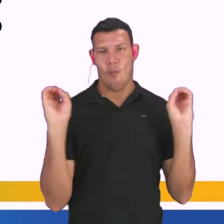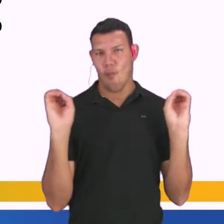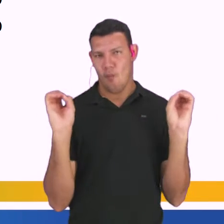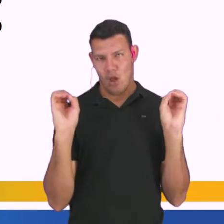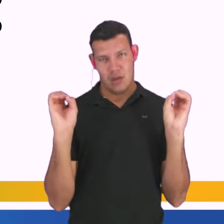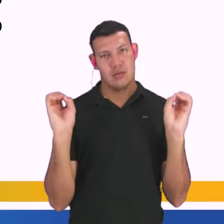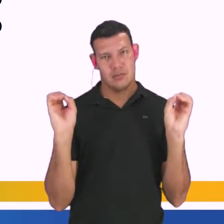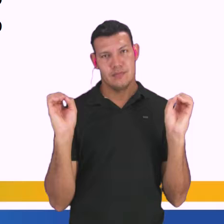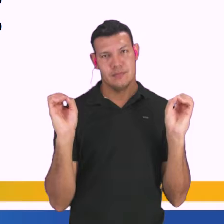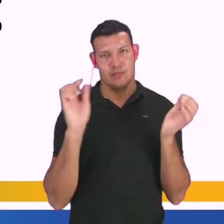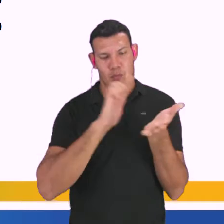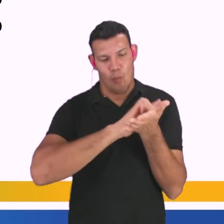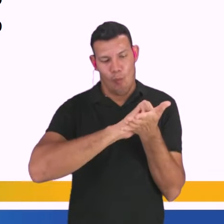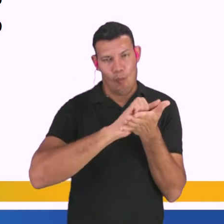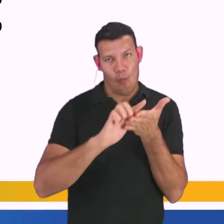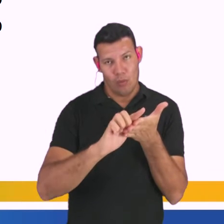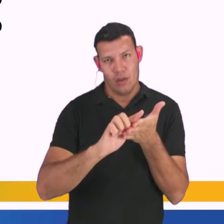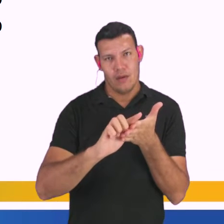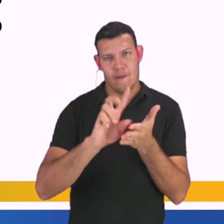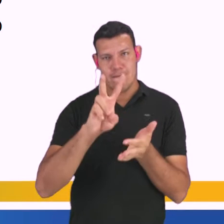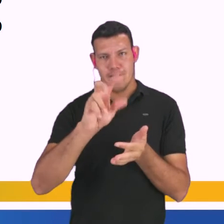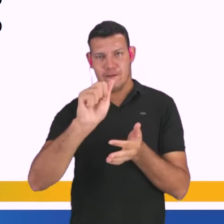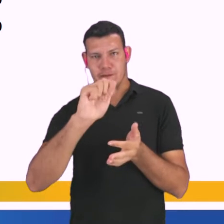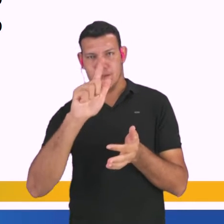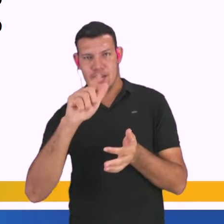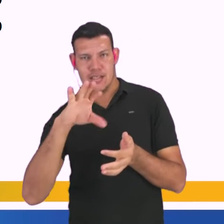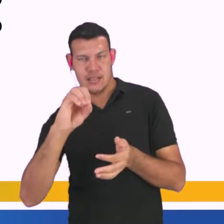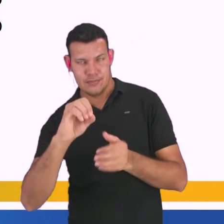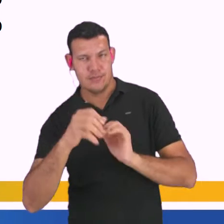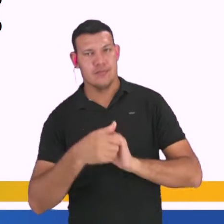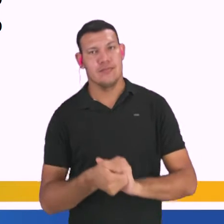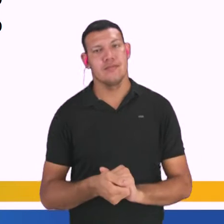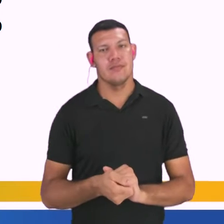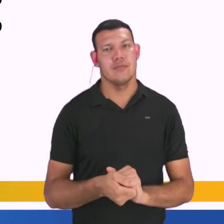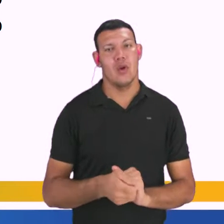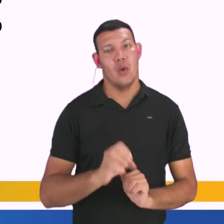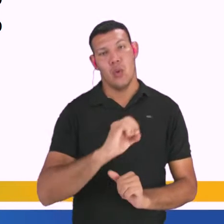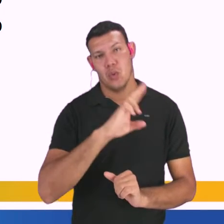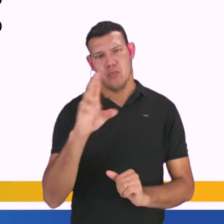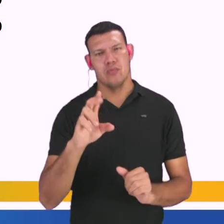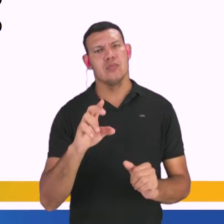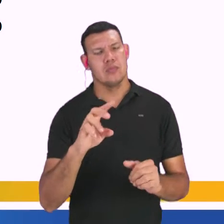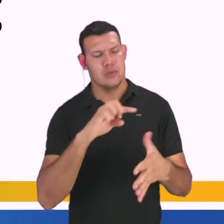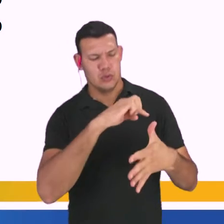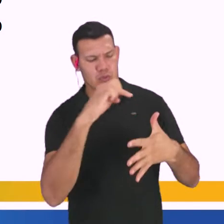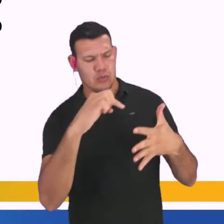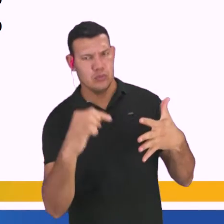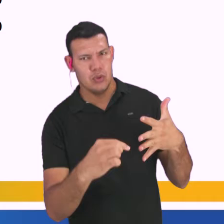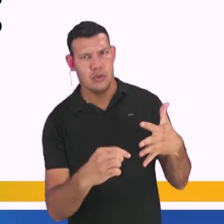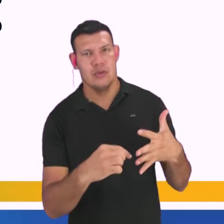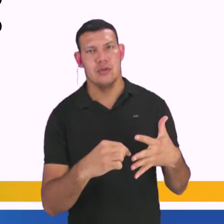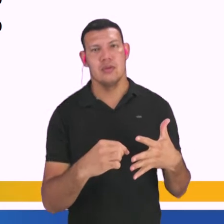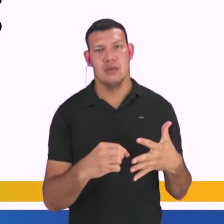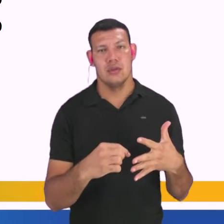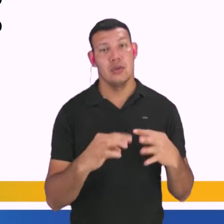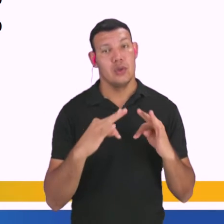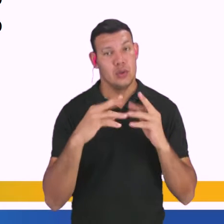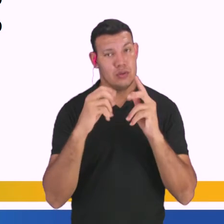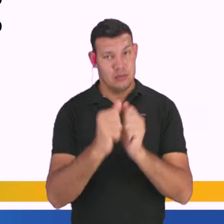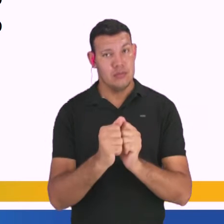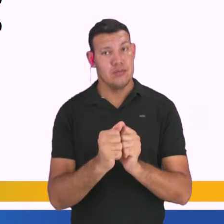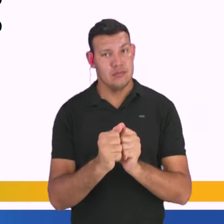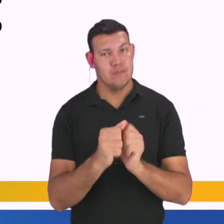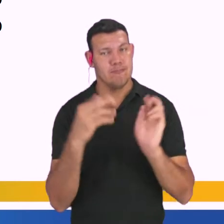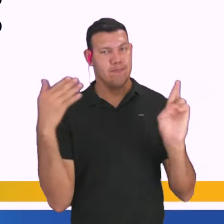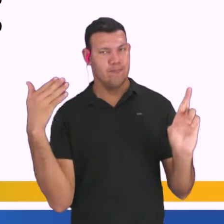que nós chamamos de conjunto vazio ou todos os elementos de um espaço amostral o número de elementos do evento é